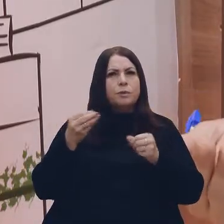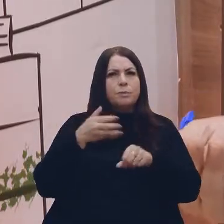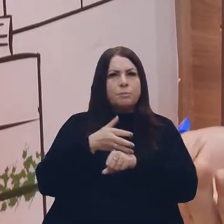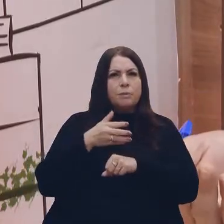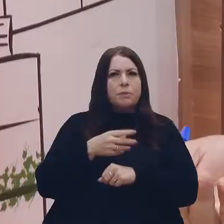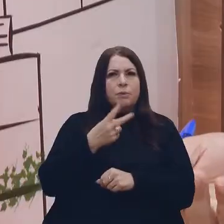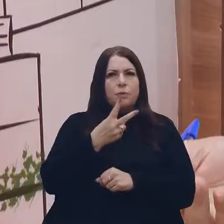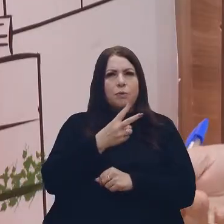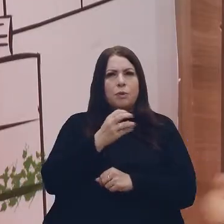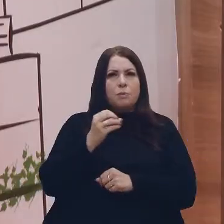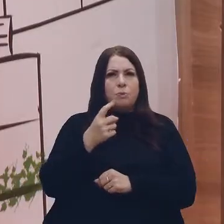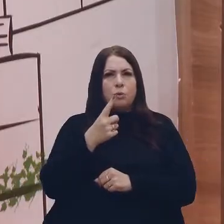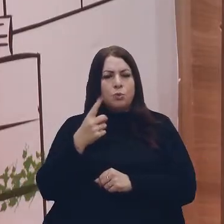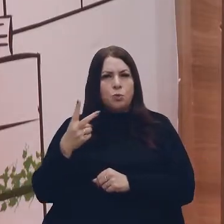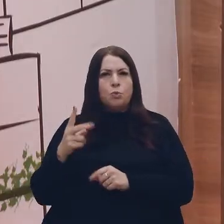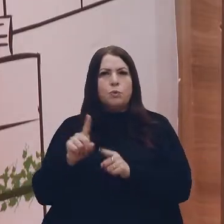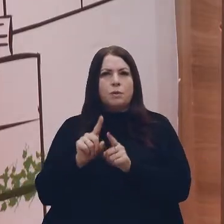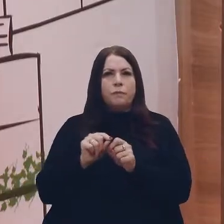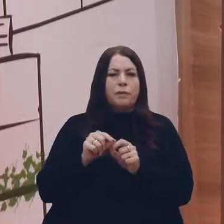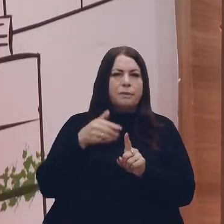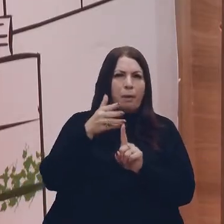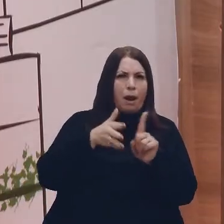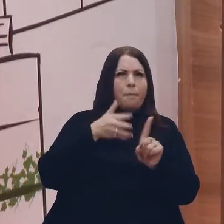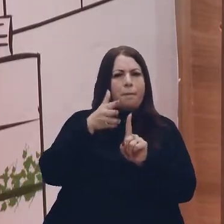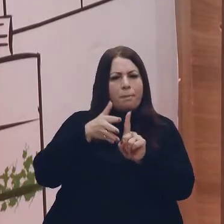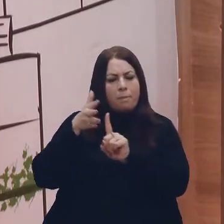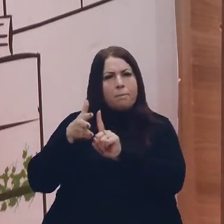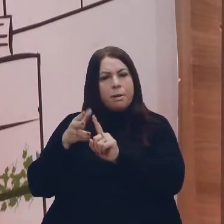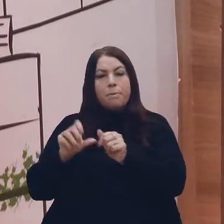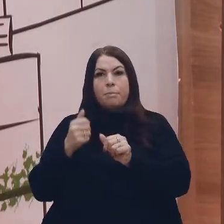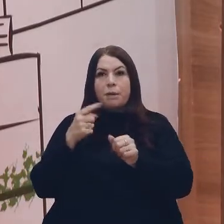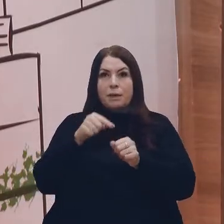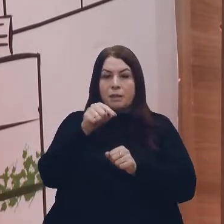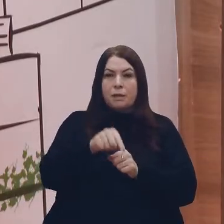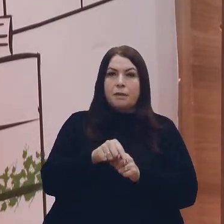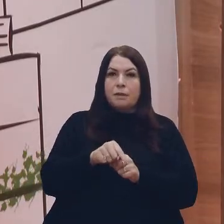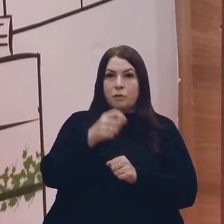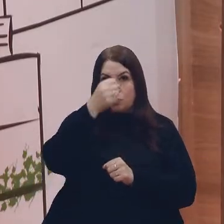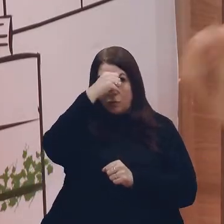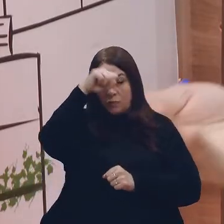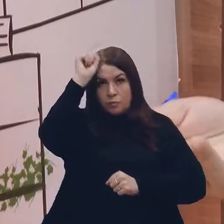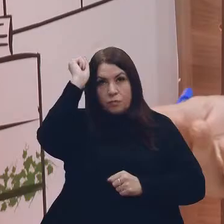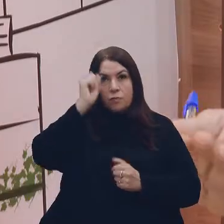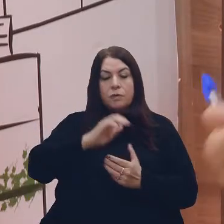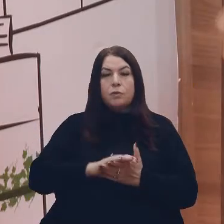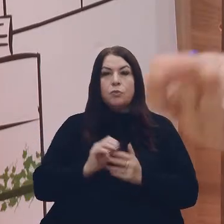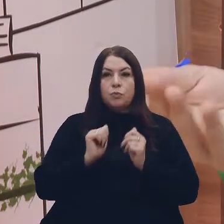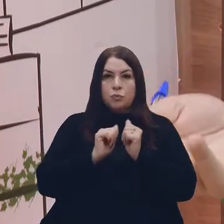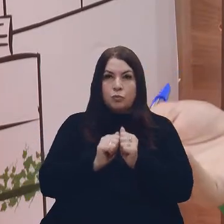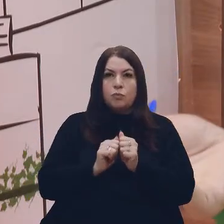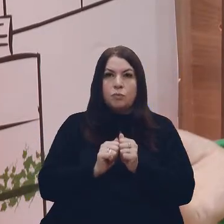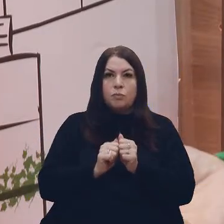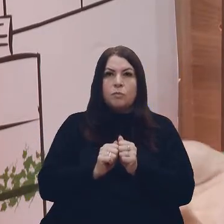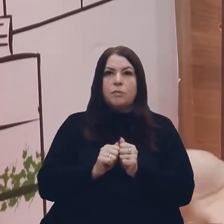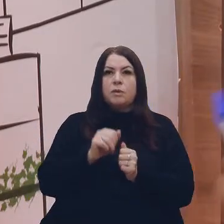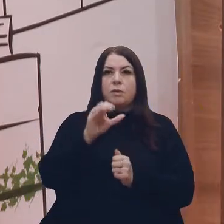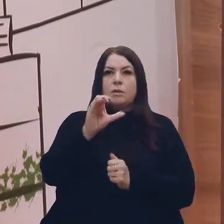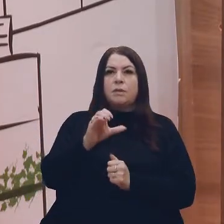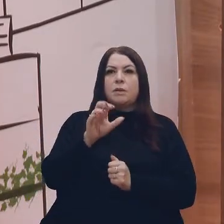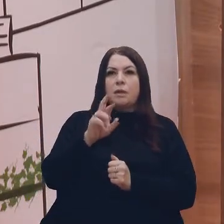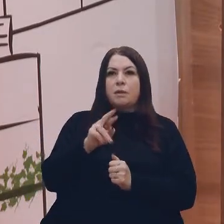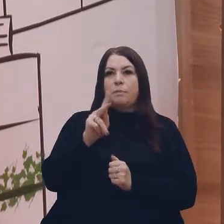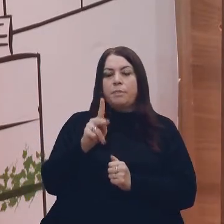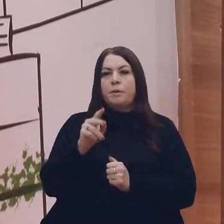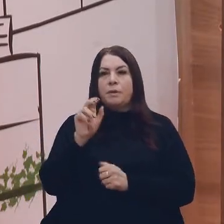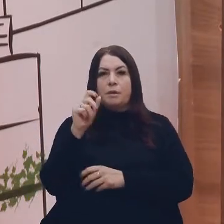aí, desde 2012 eu faço muitas palestras aí, a primeira foi aqui na Universidade de Caxias do Sul, através do